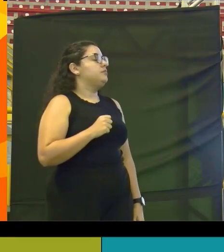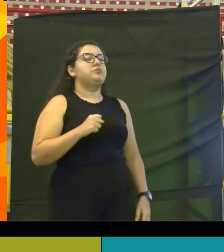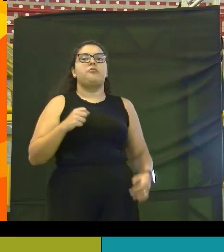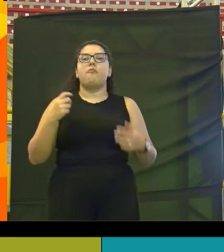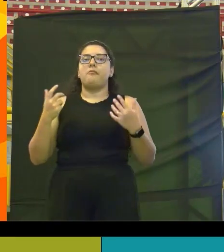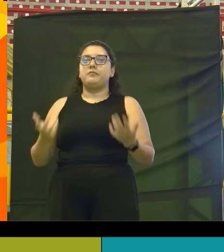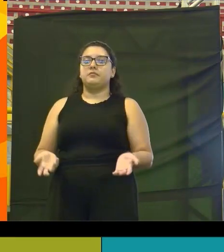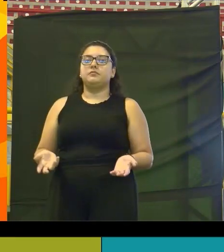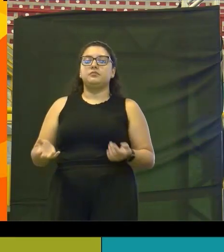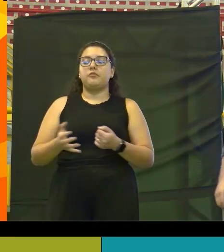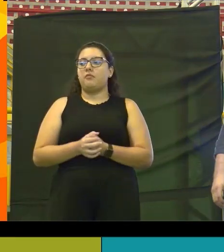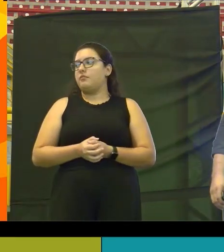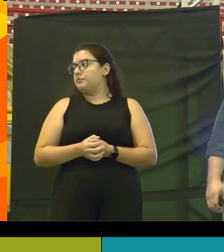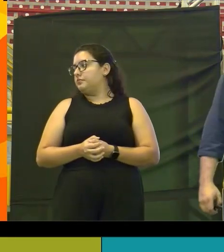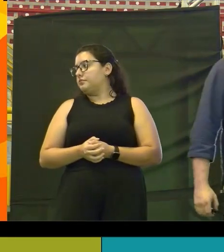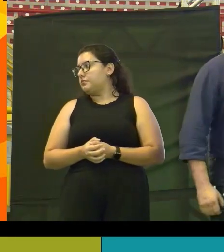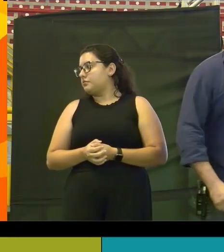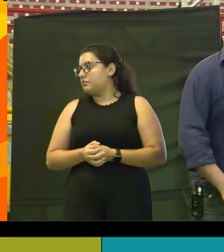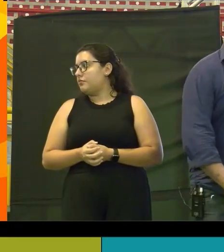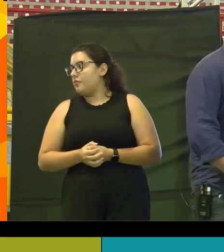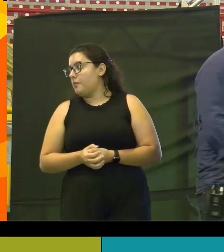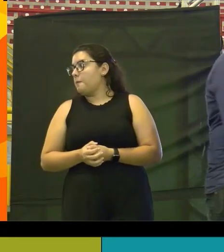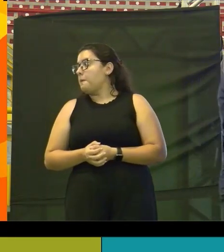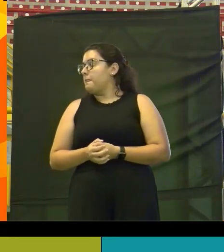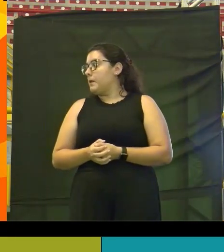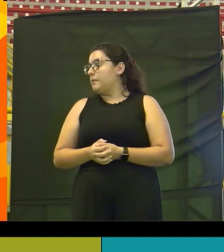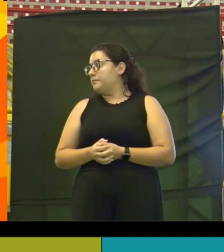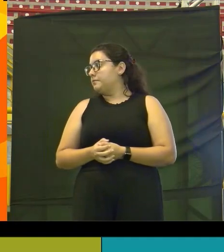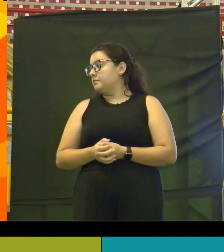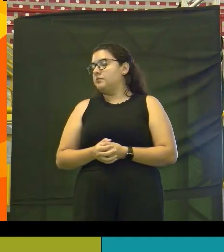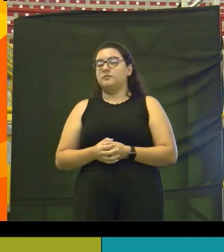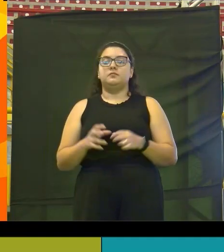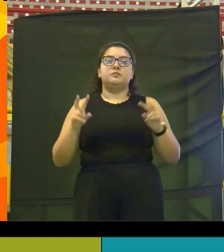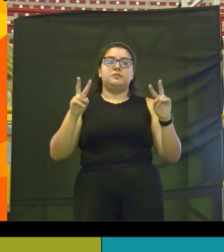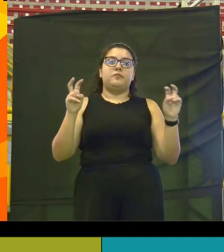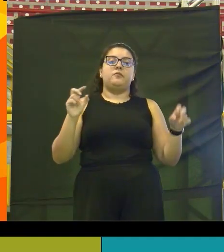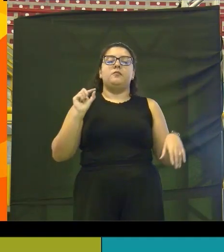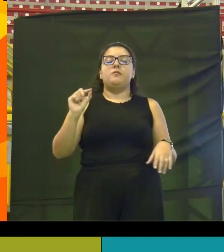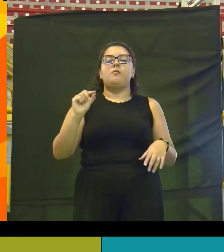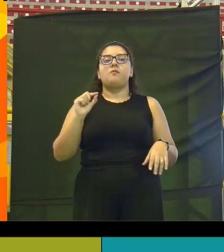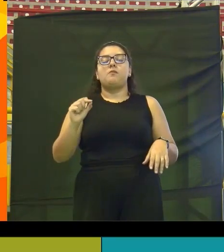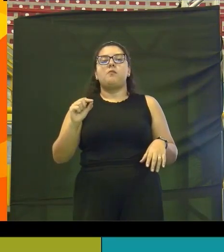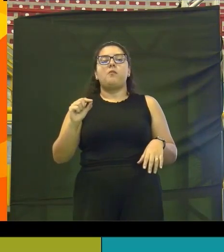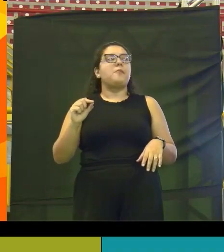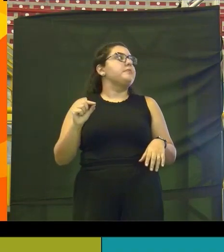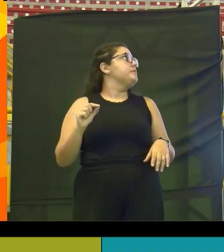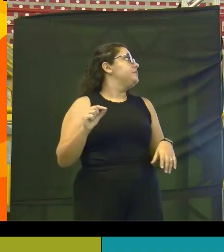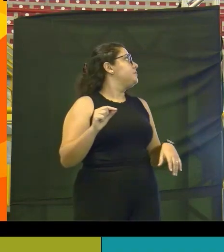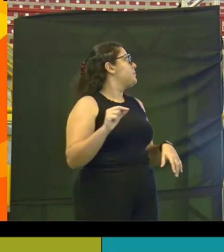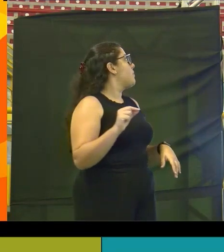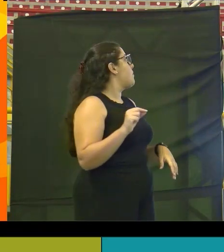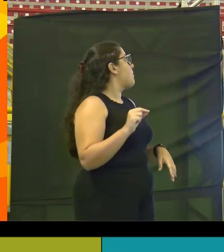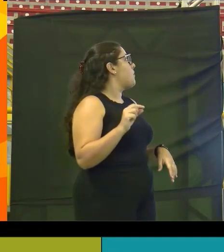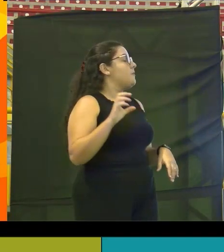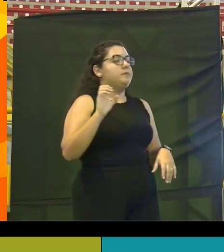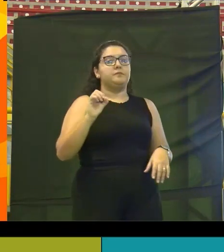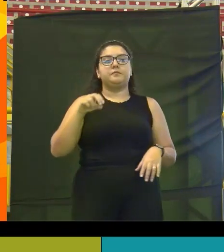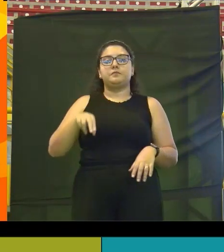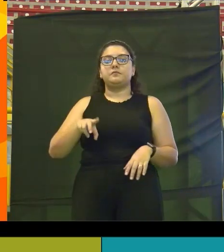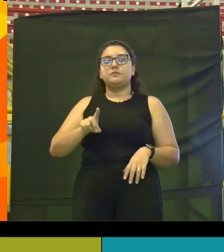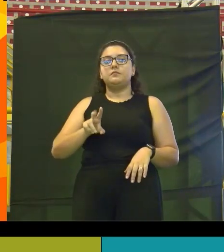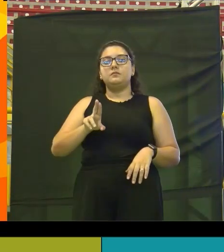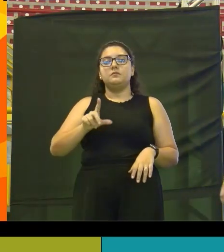lá. Mais uma questãozinha, tá? Envolvendo ondulatória, uma aplicação da